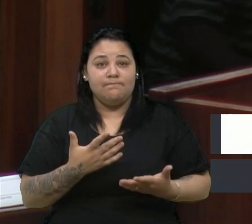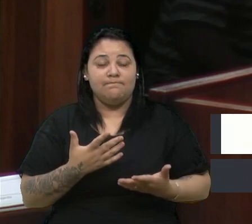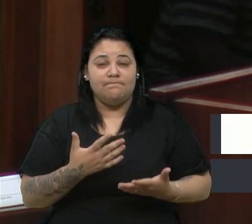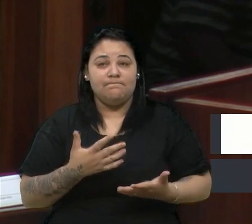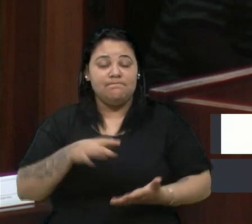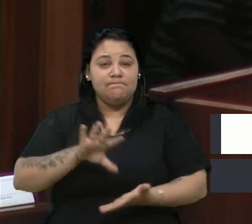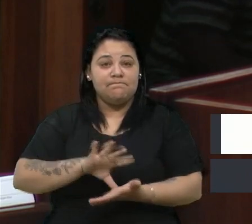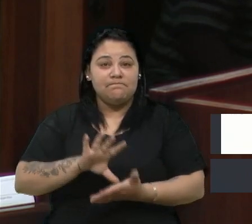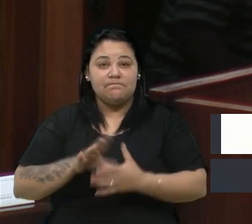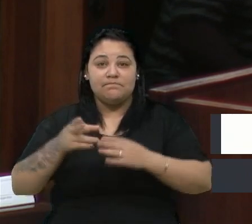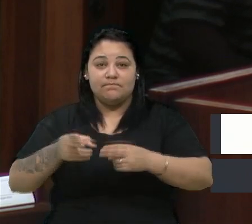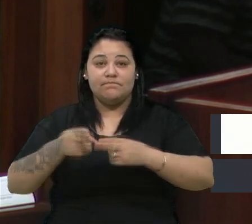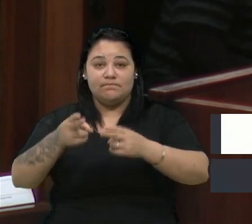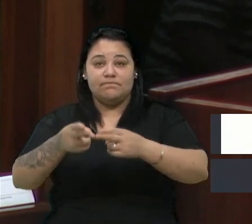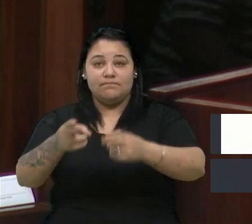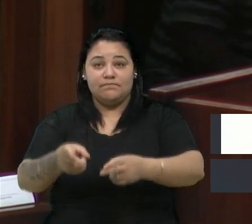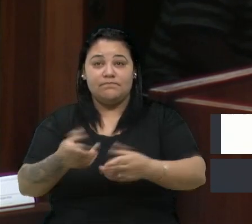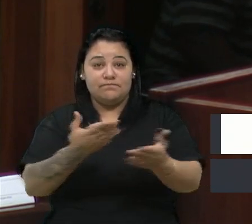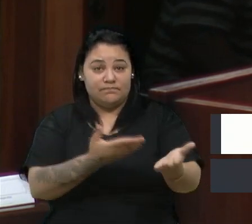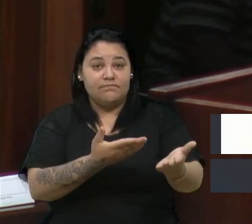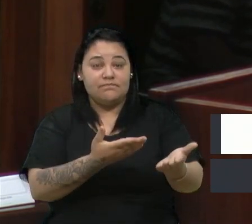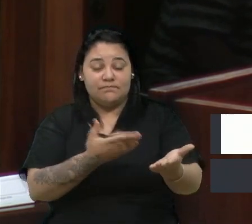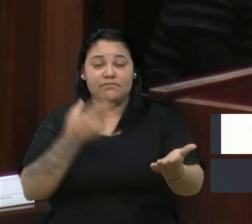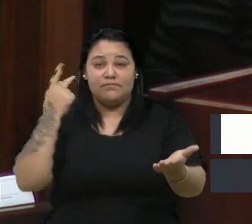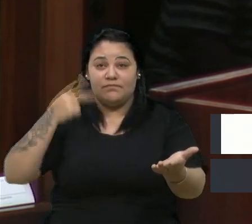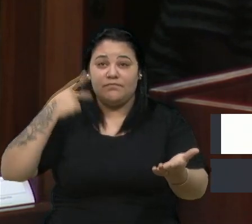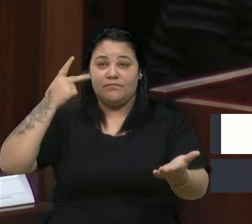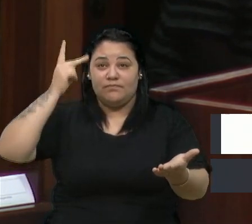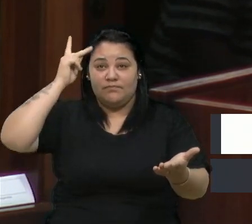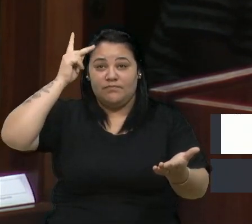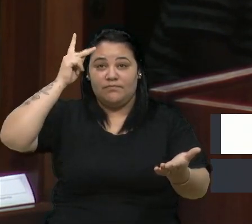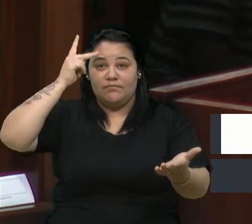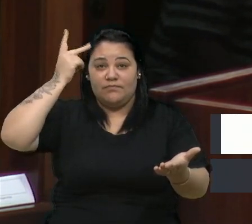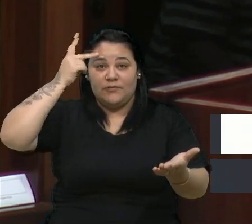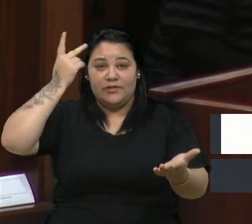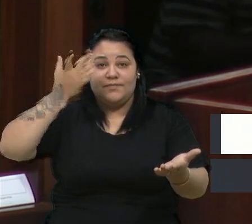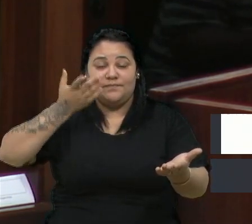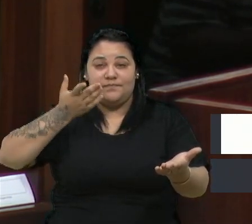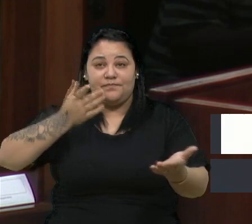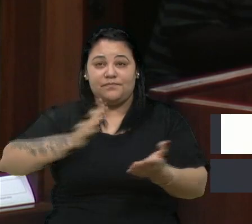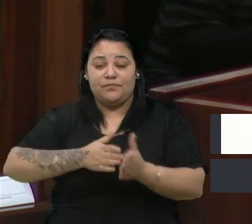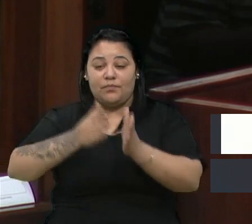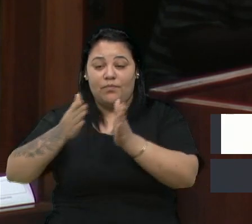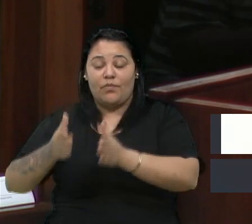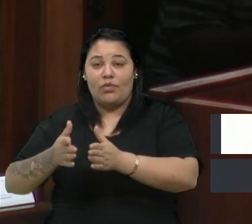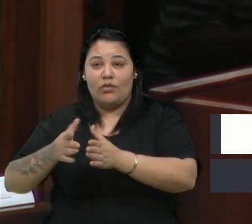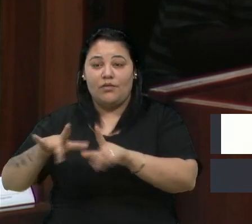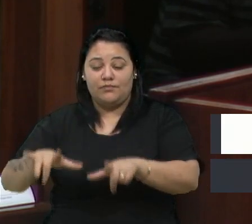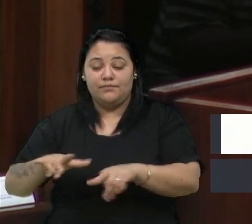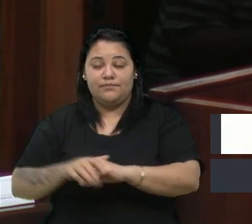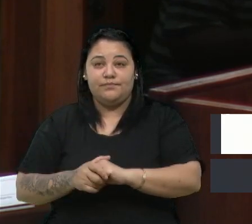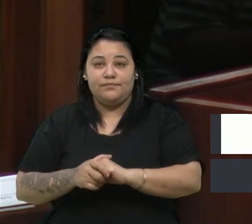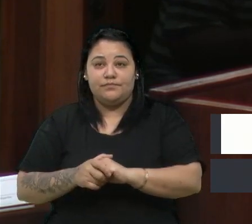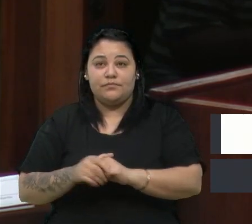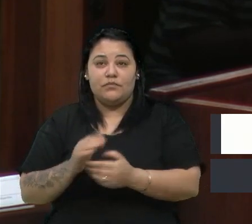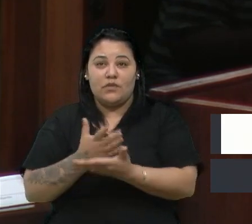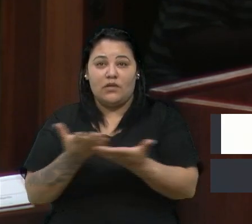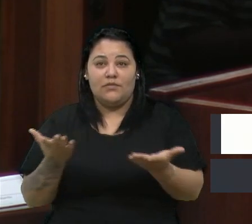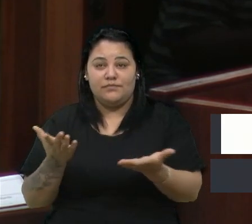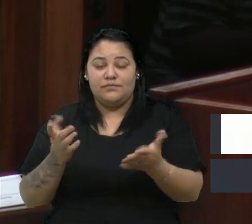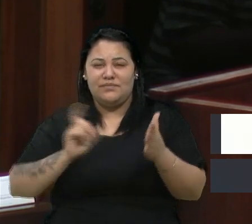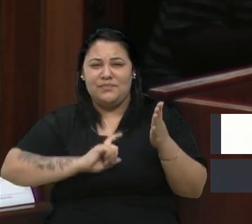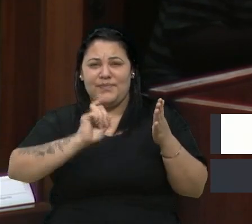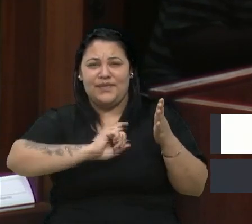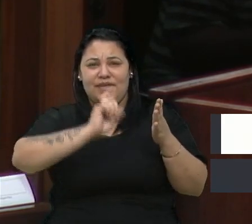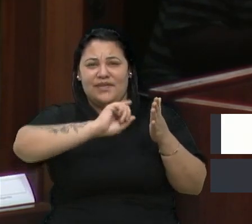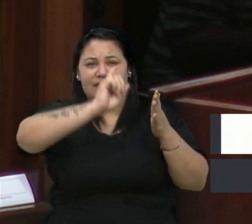vereador Velocino, na Praça do Trem, no Lago da Estação, vamos lá. Espaço de grama na Praça do Trem, pichações de muros na